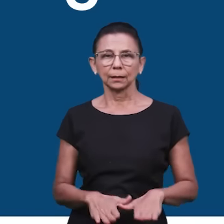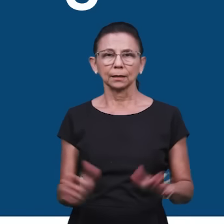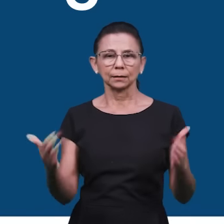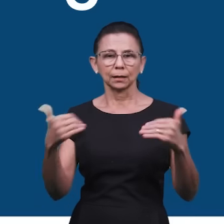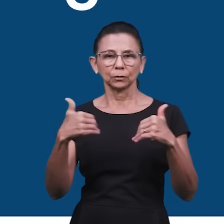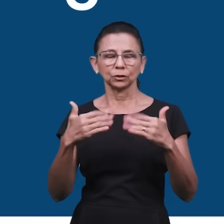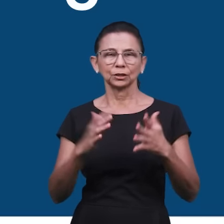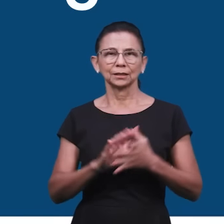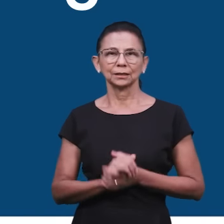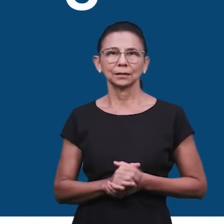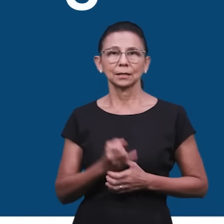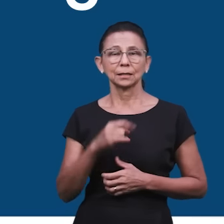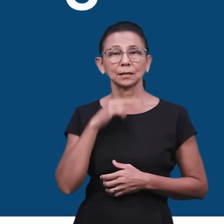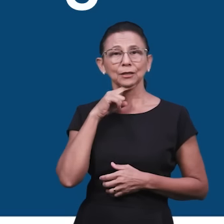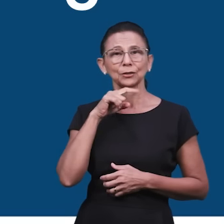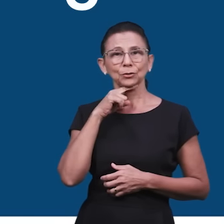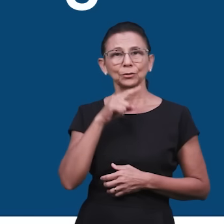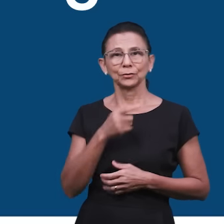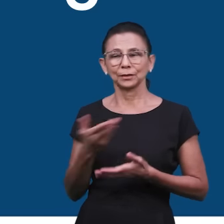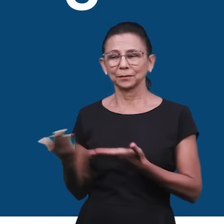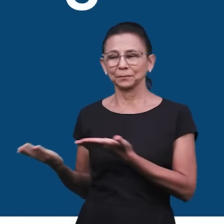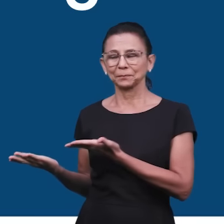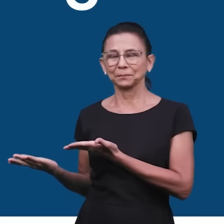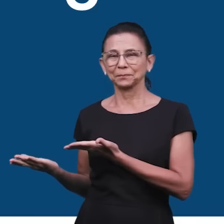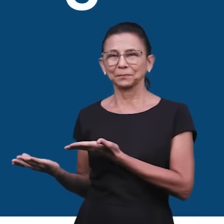sugestões, os irmãos podem enviar para o e-mail